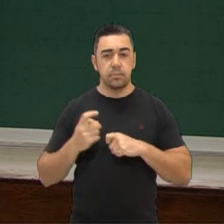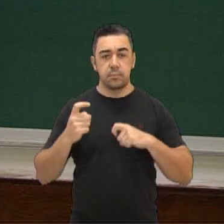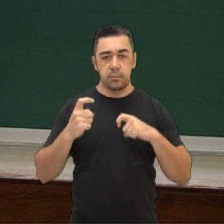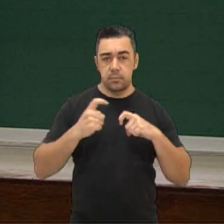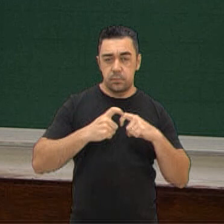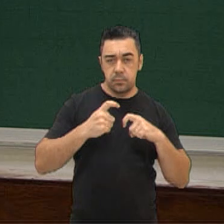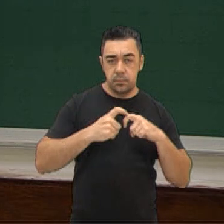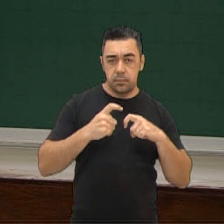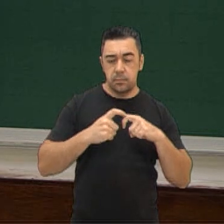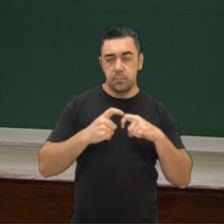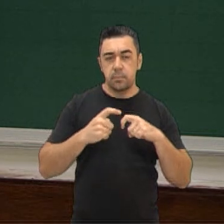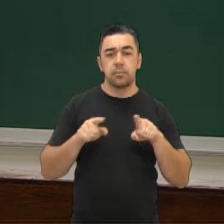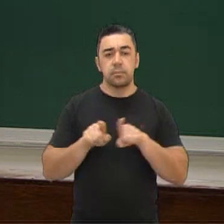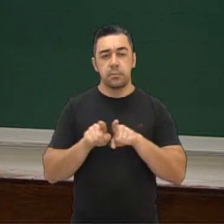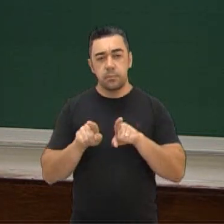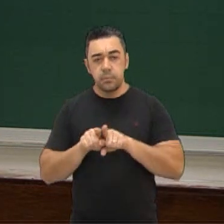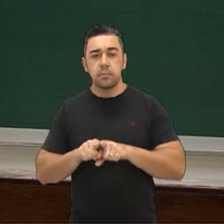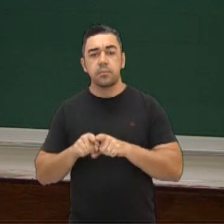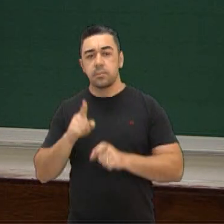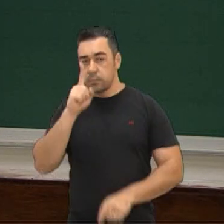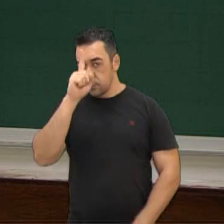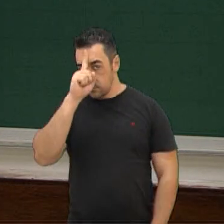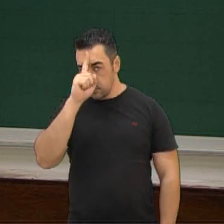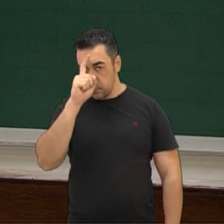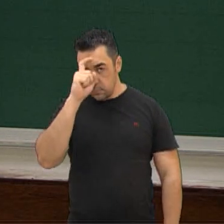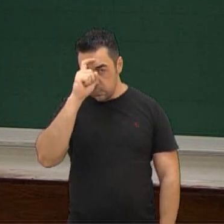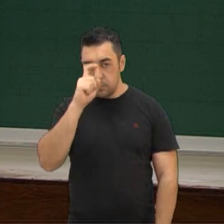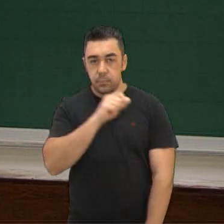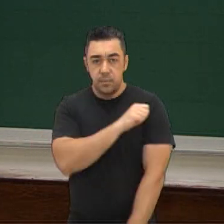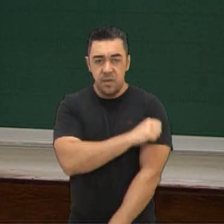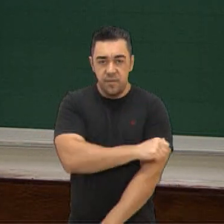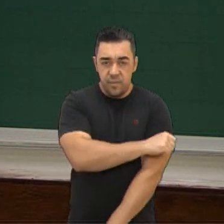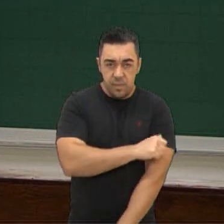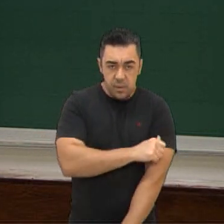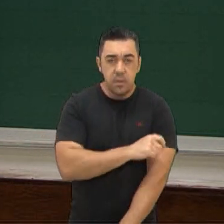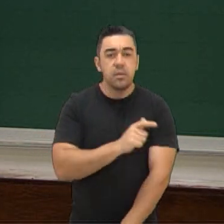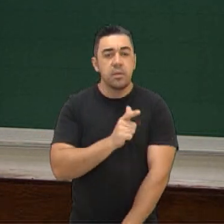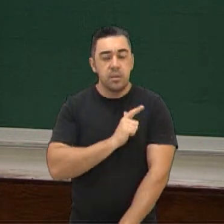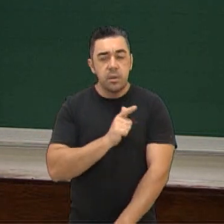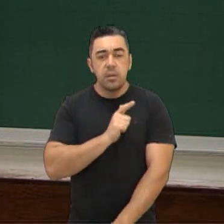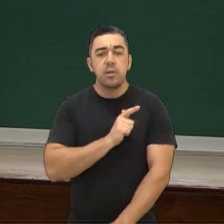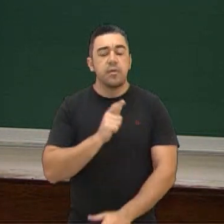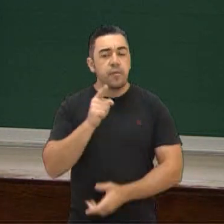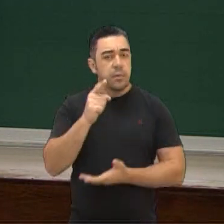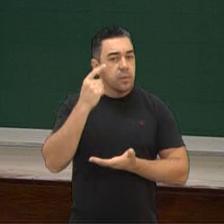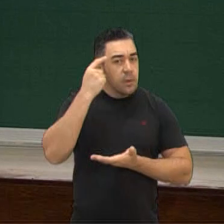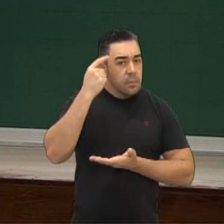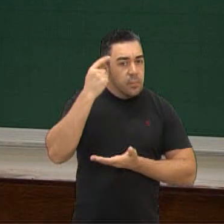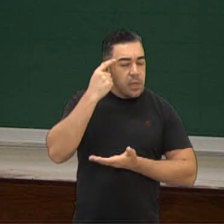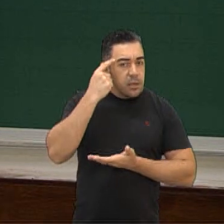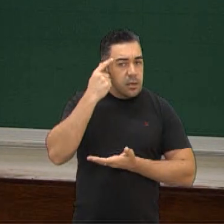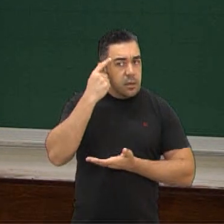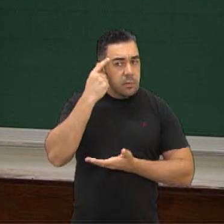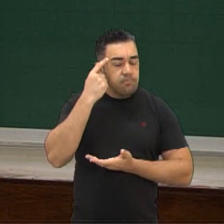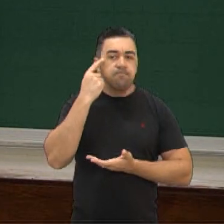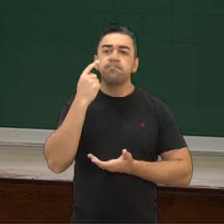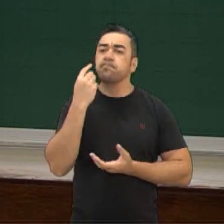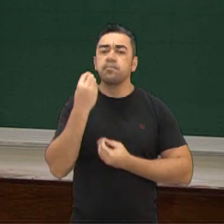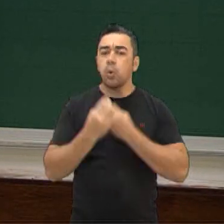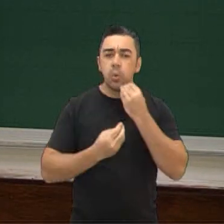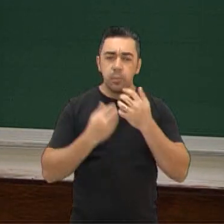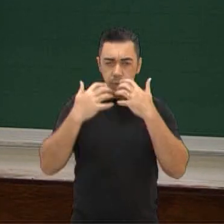enfermeiros, diagnosticados em la última semana. Então, você vai pensar um pouquinho aí, refletir sobre o que